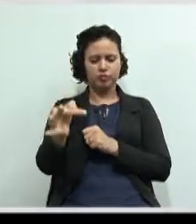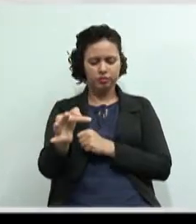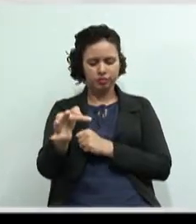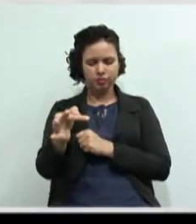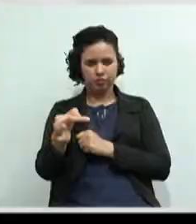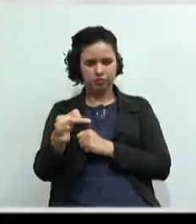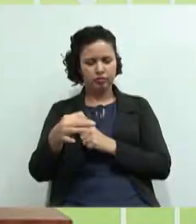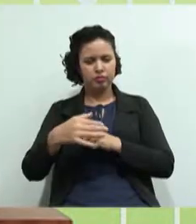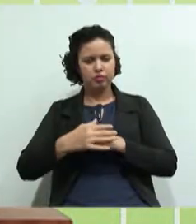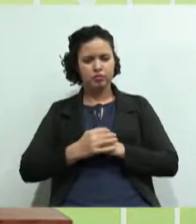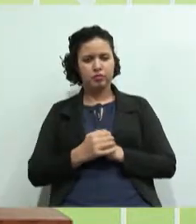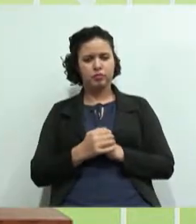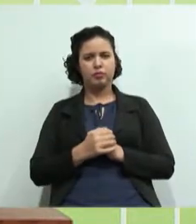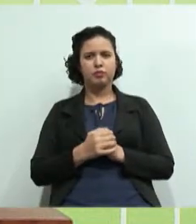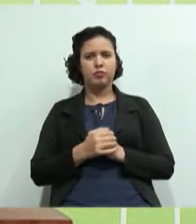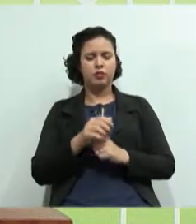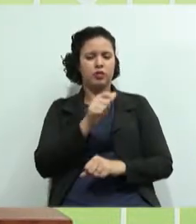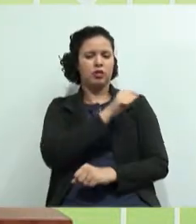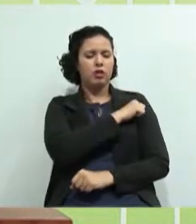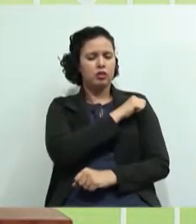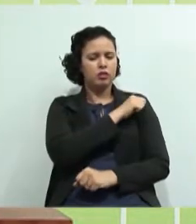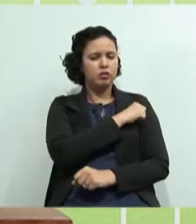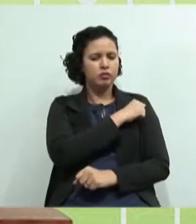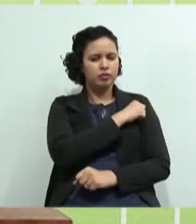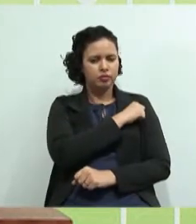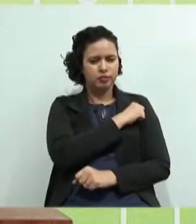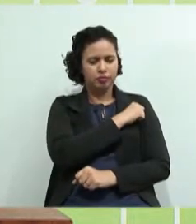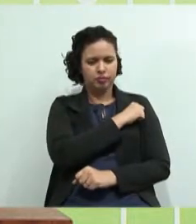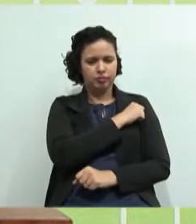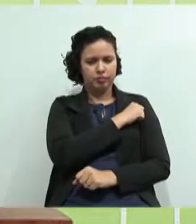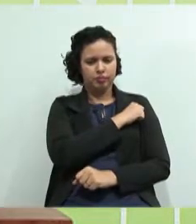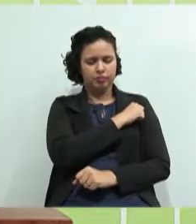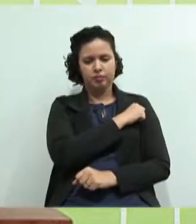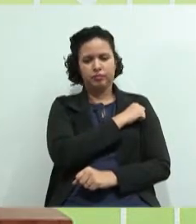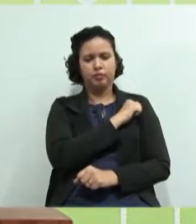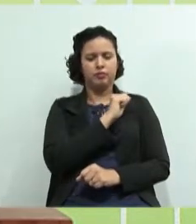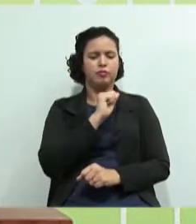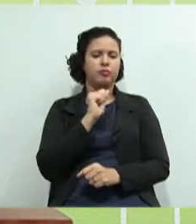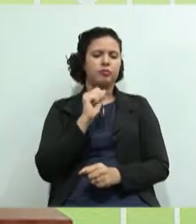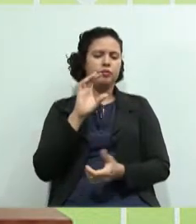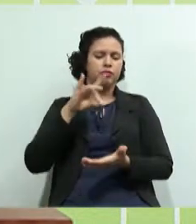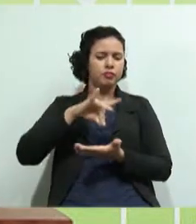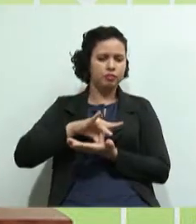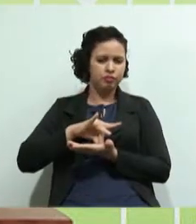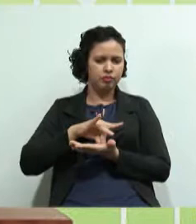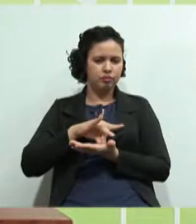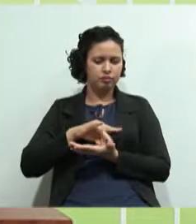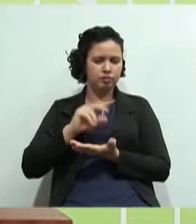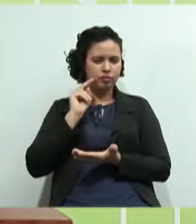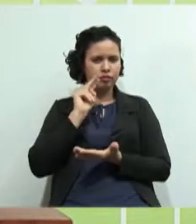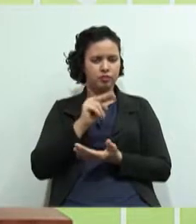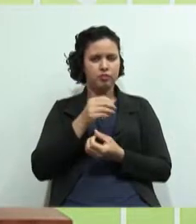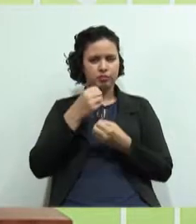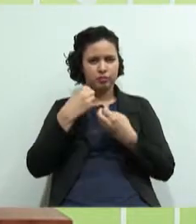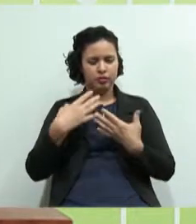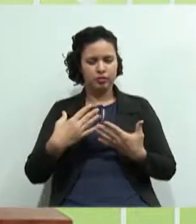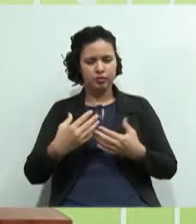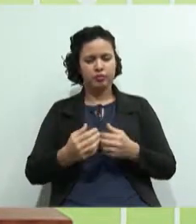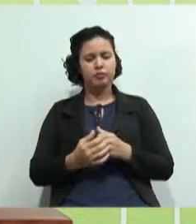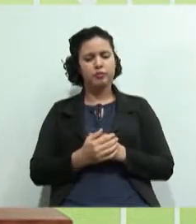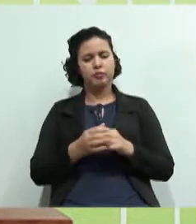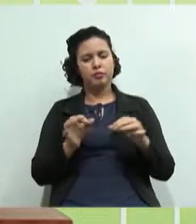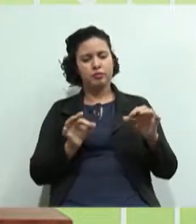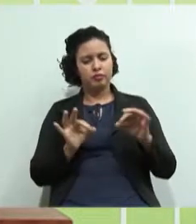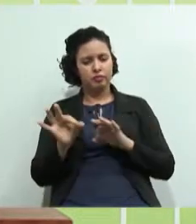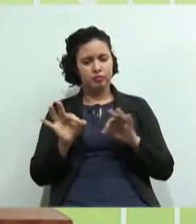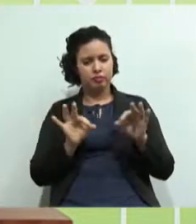você volte aqui para mim. Os alunos que estão aí presentes, professores presenciais. Veja bem isso daqui, ó. Com certeza o professor se planejou,